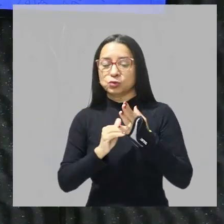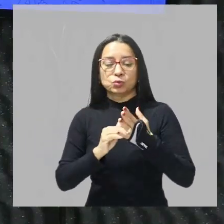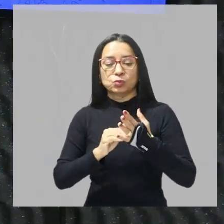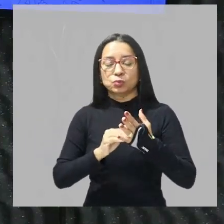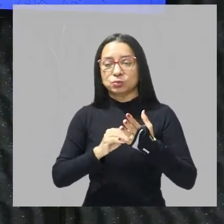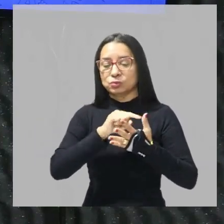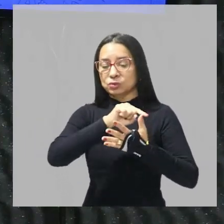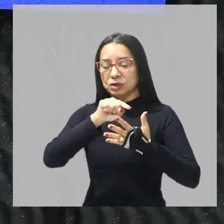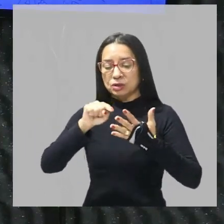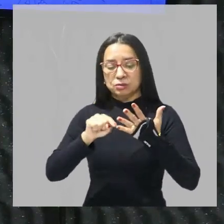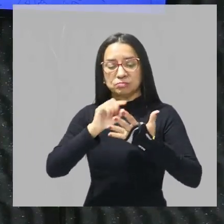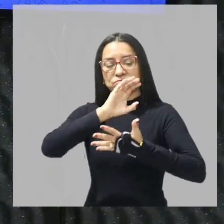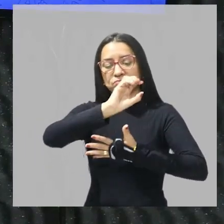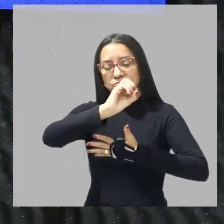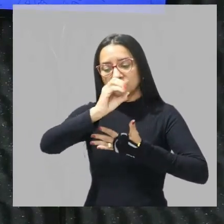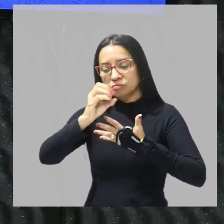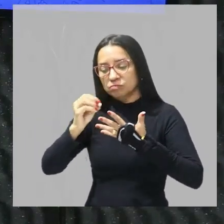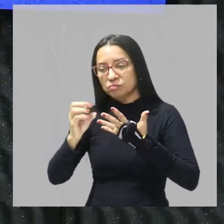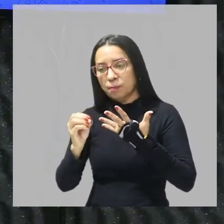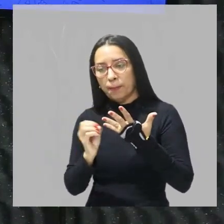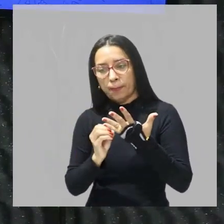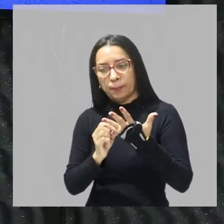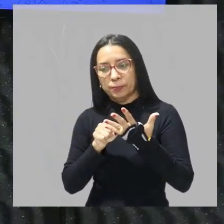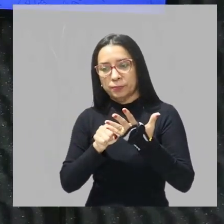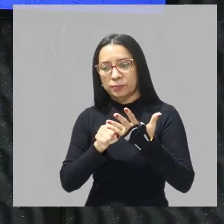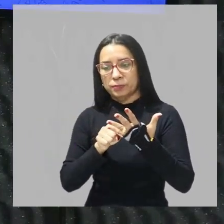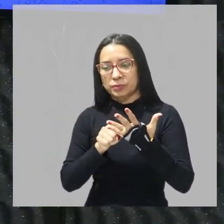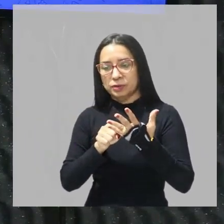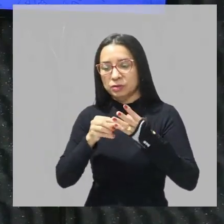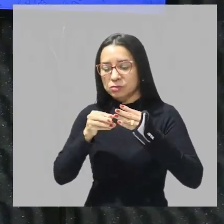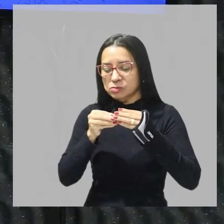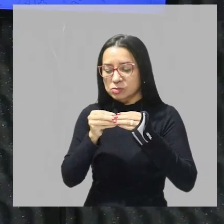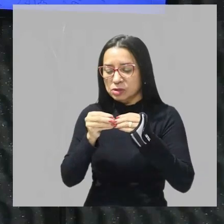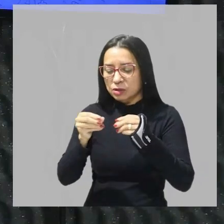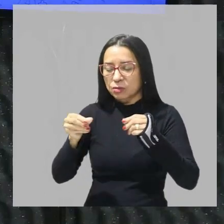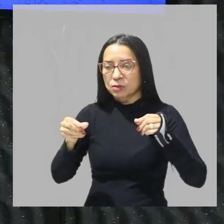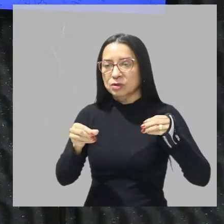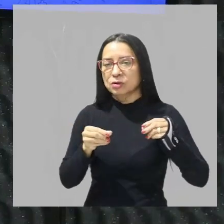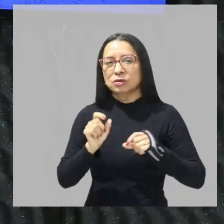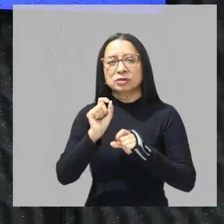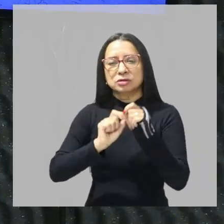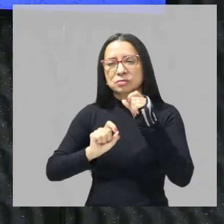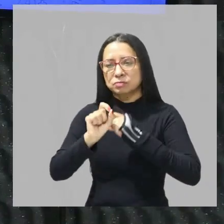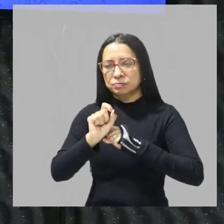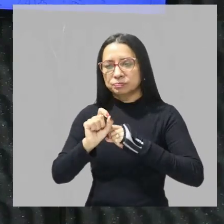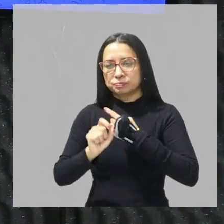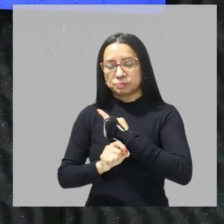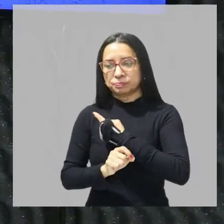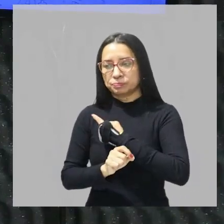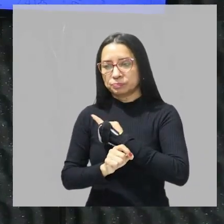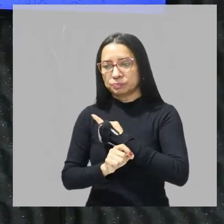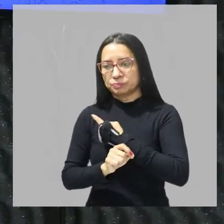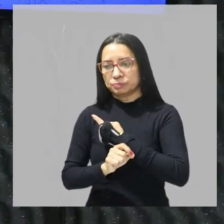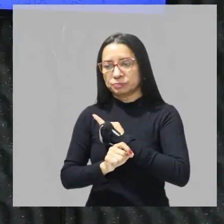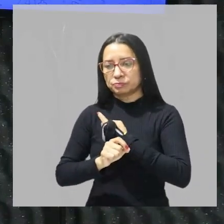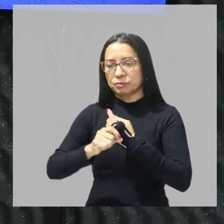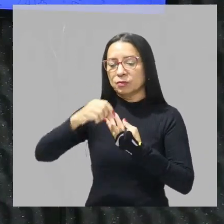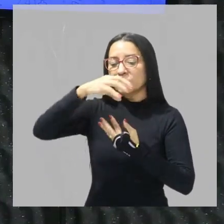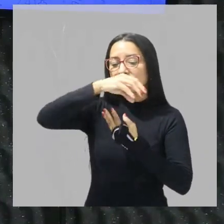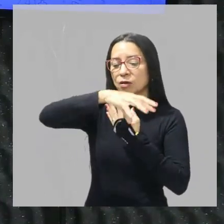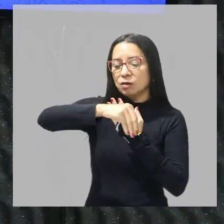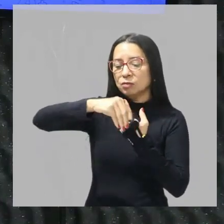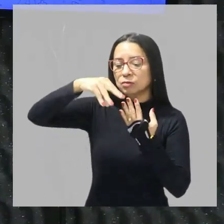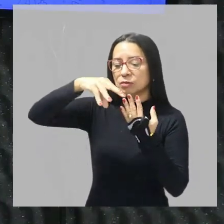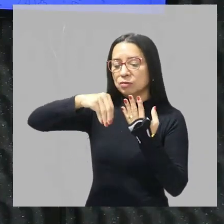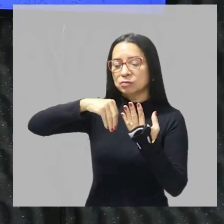eles também servem de alimento para quem? Para os decompositores. Quem são os decompositores? Os fungos e